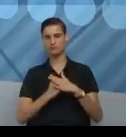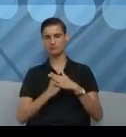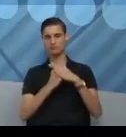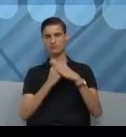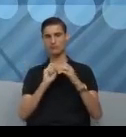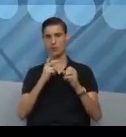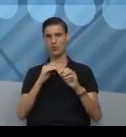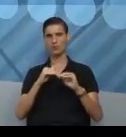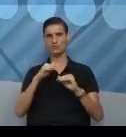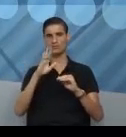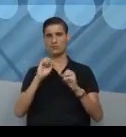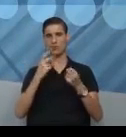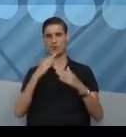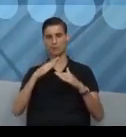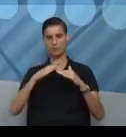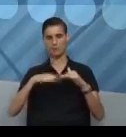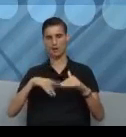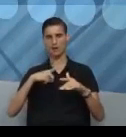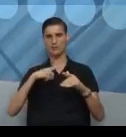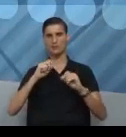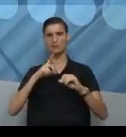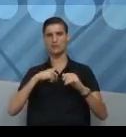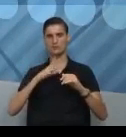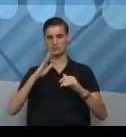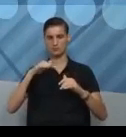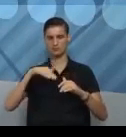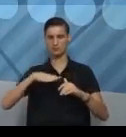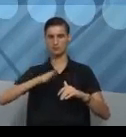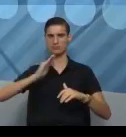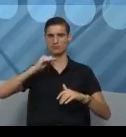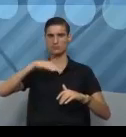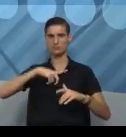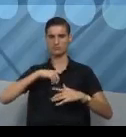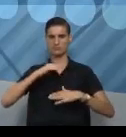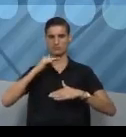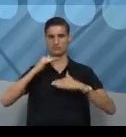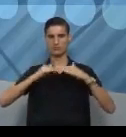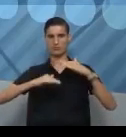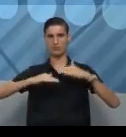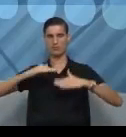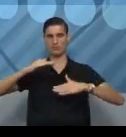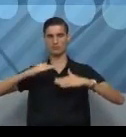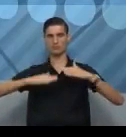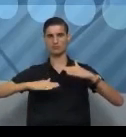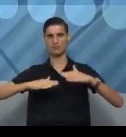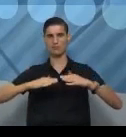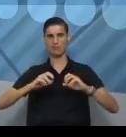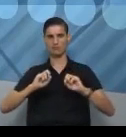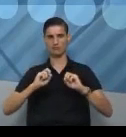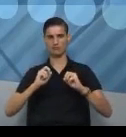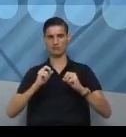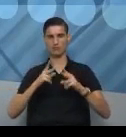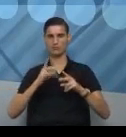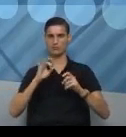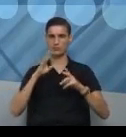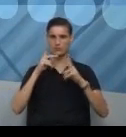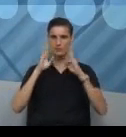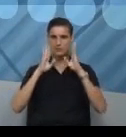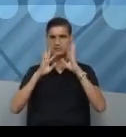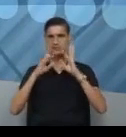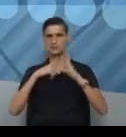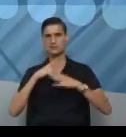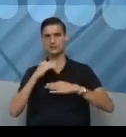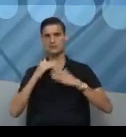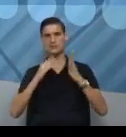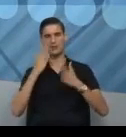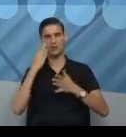posso puxar para cima ou para baixo, ele vai fazer esse movimento ondulatório. Só uma ilustração aí para que você consiga